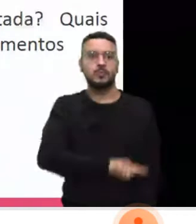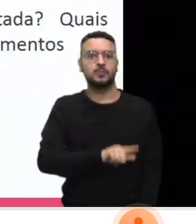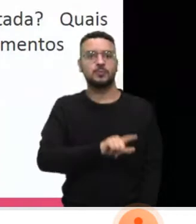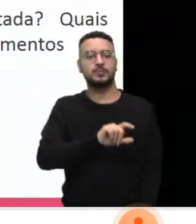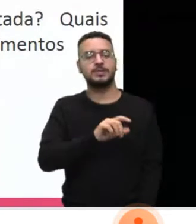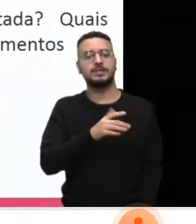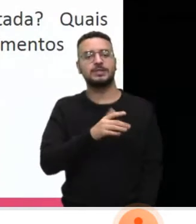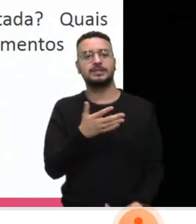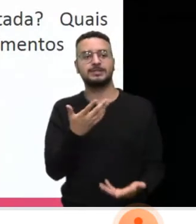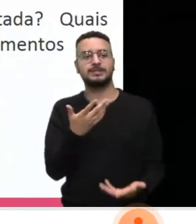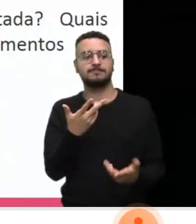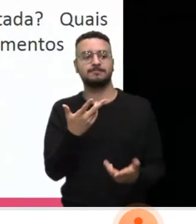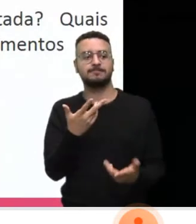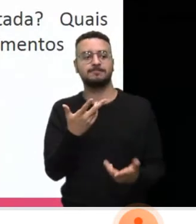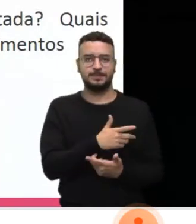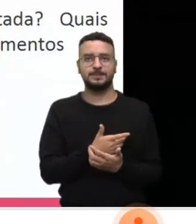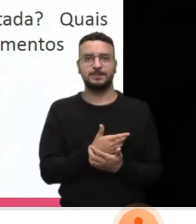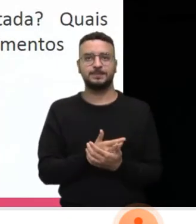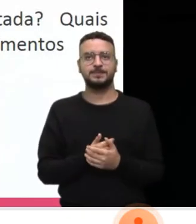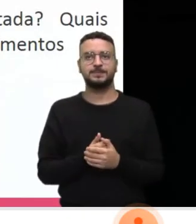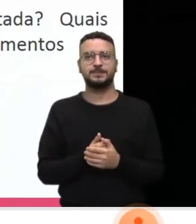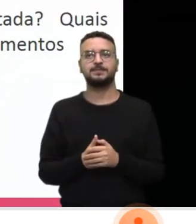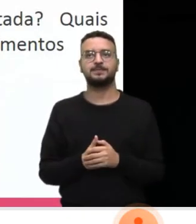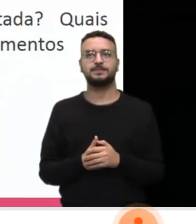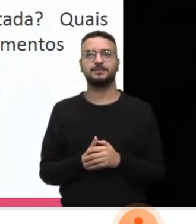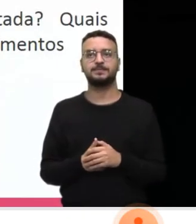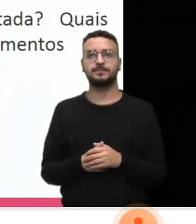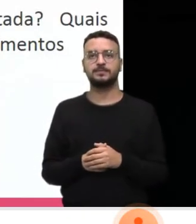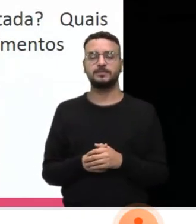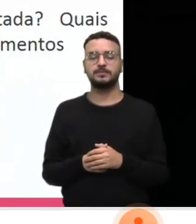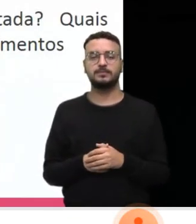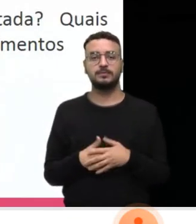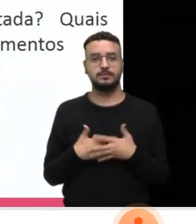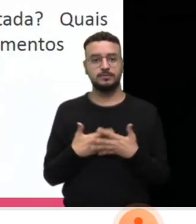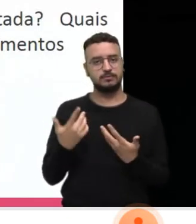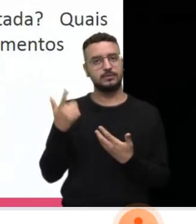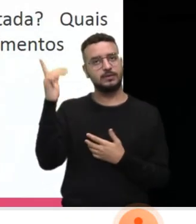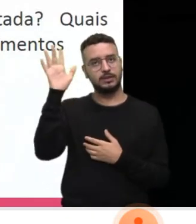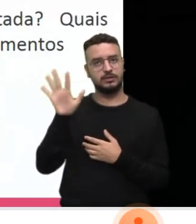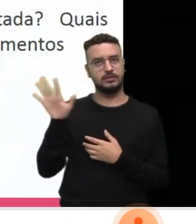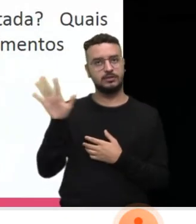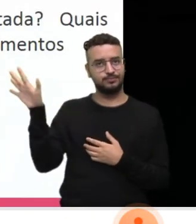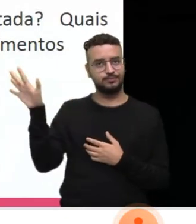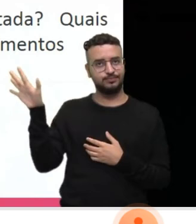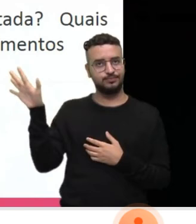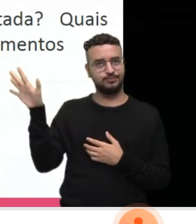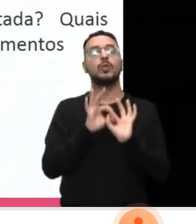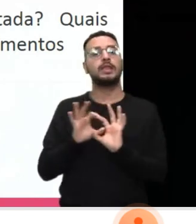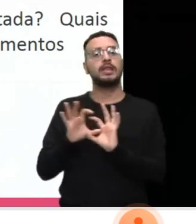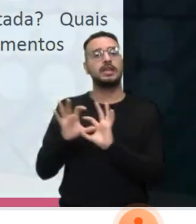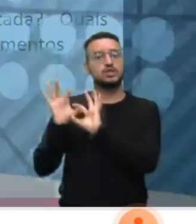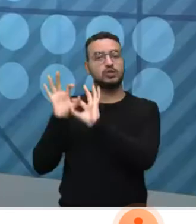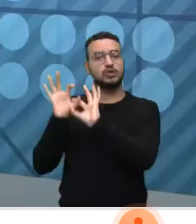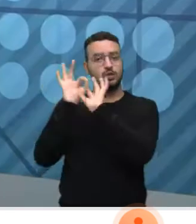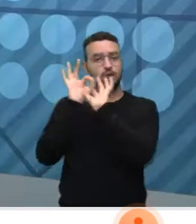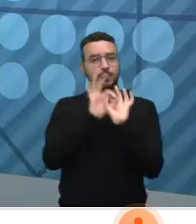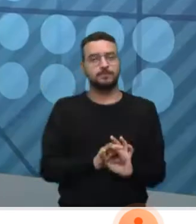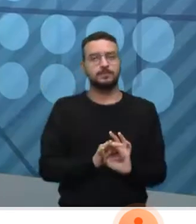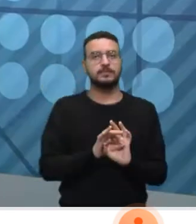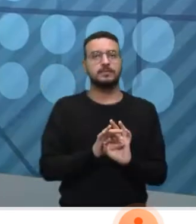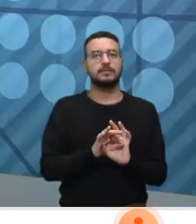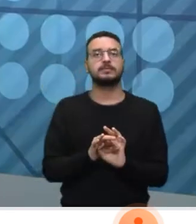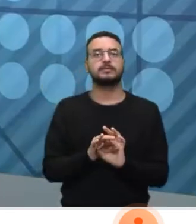ela precisa mobilizar? Então, esse que é o contexto, a professora Cláudia na escola regular e a